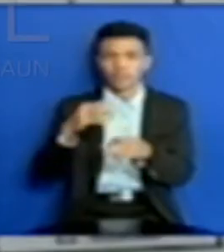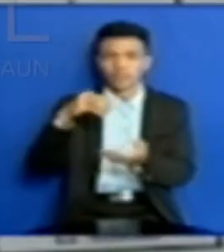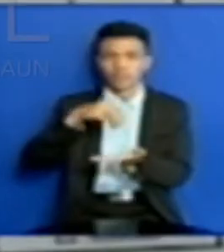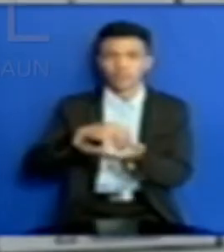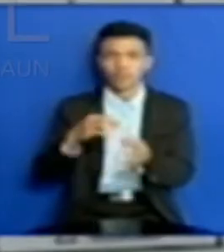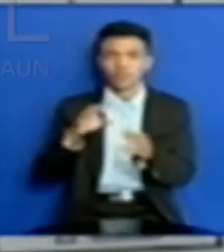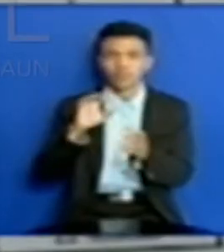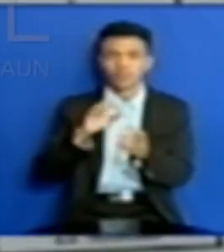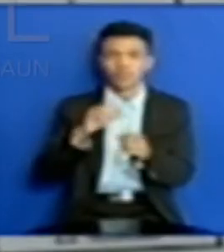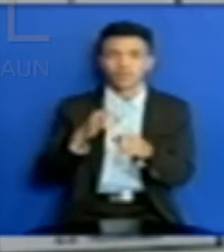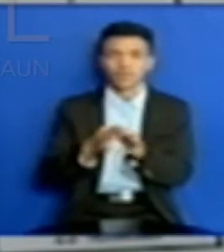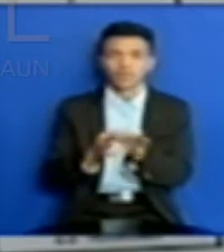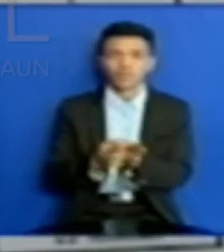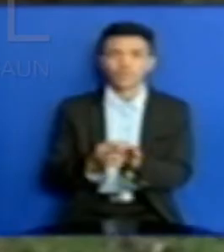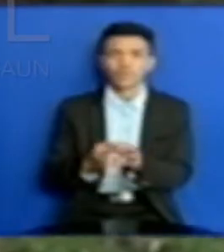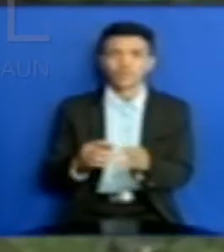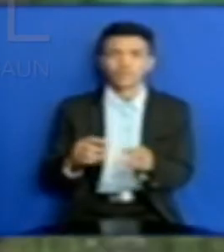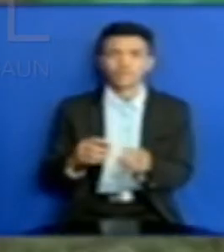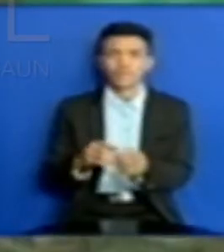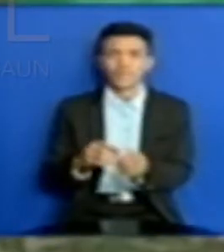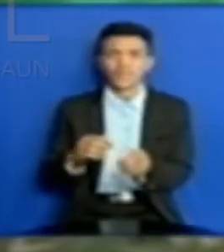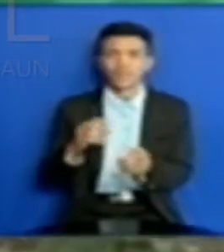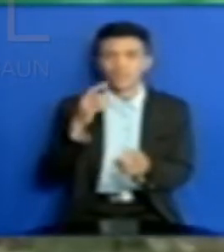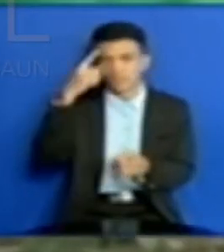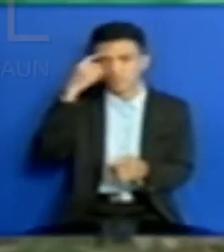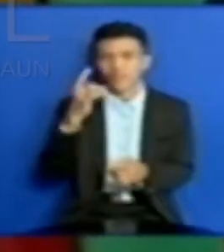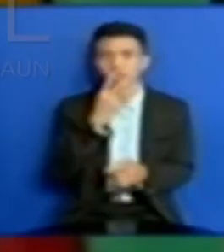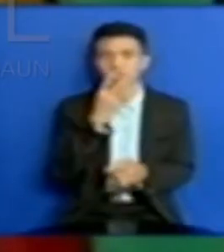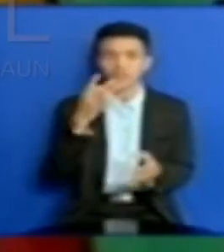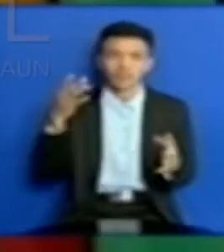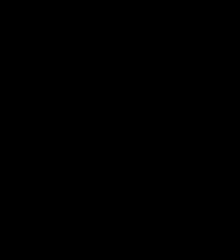tamba ahi sidauk tama. Husi Lauten, Julio Seixas, RTTL.